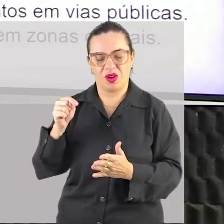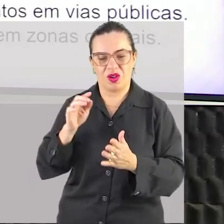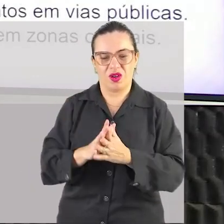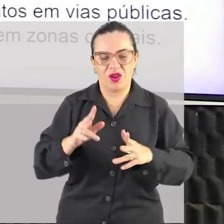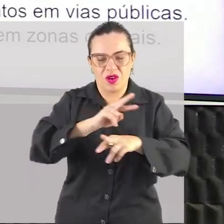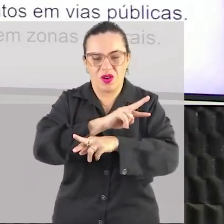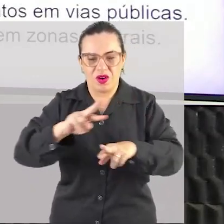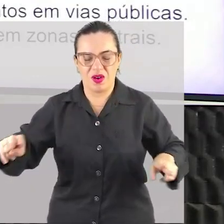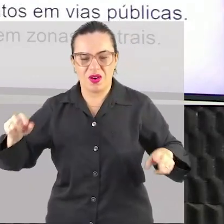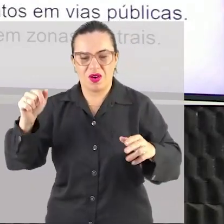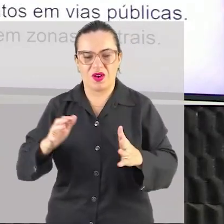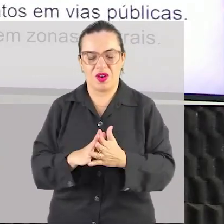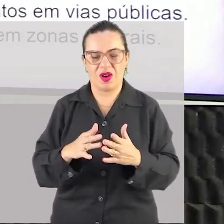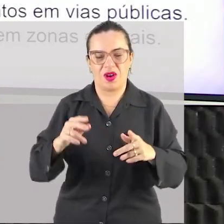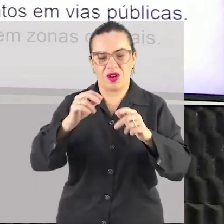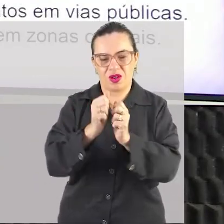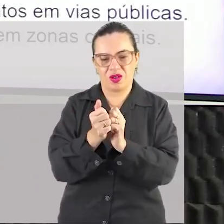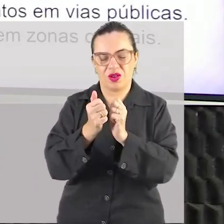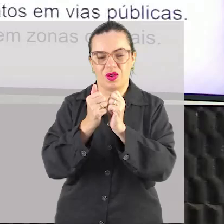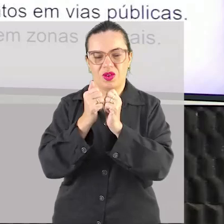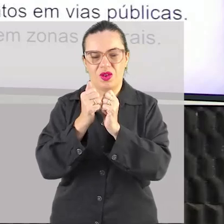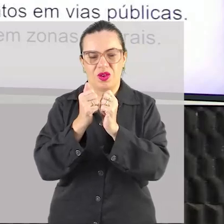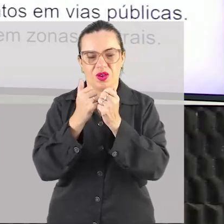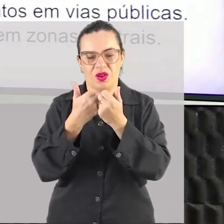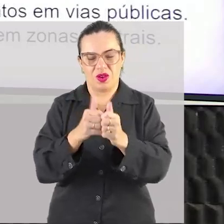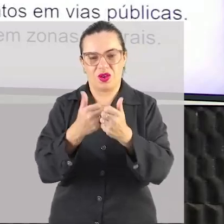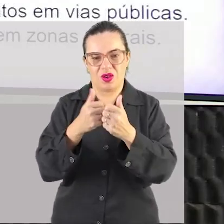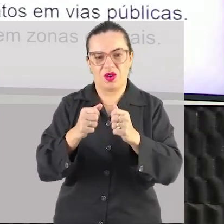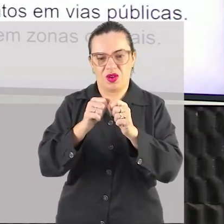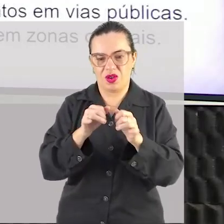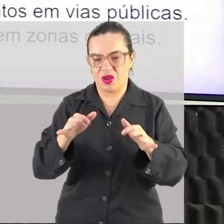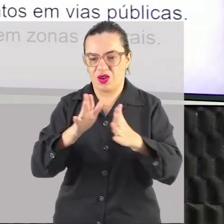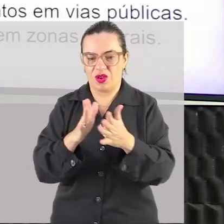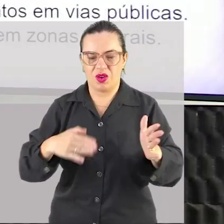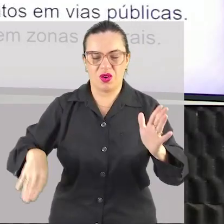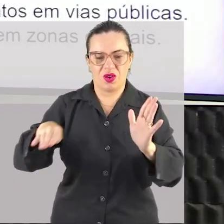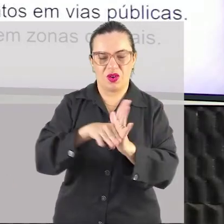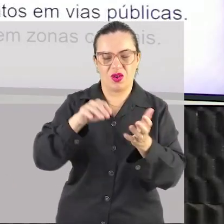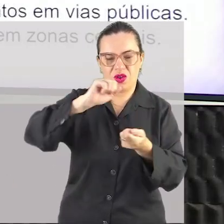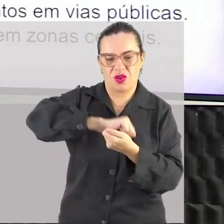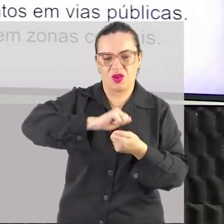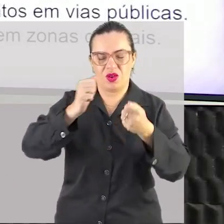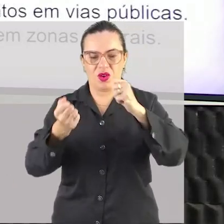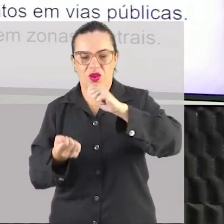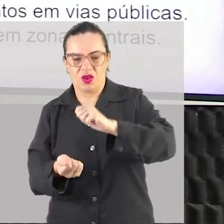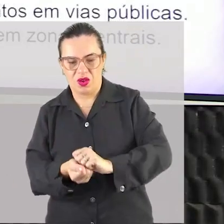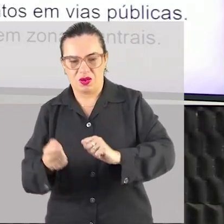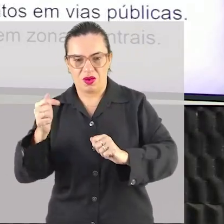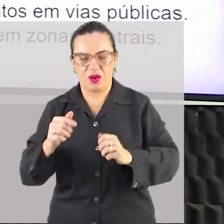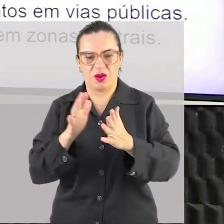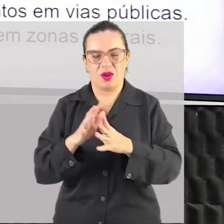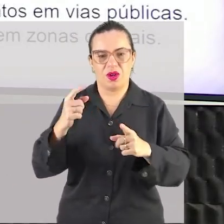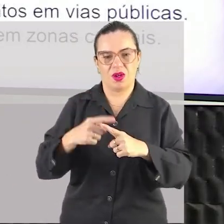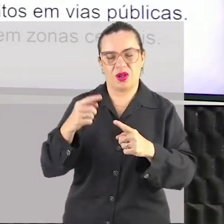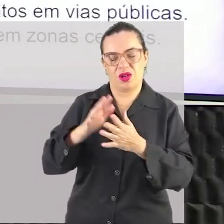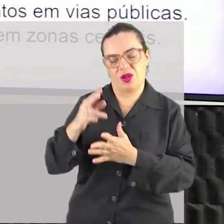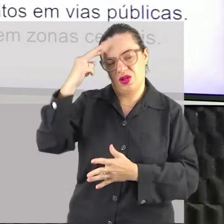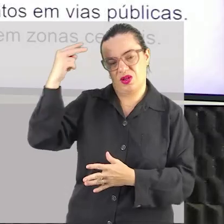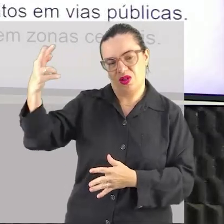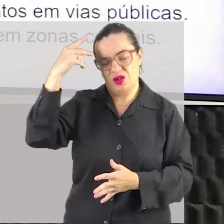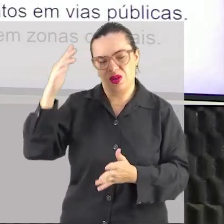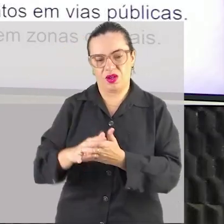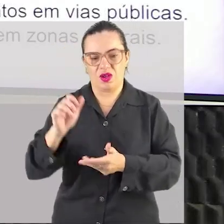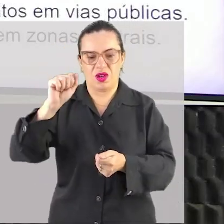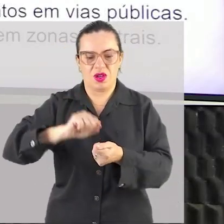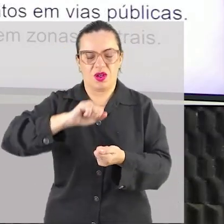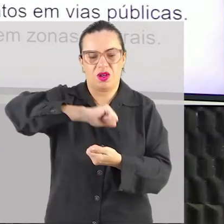ônibus chegando no mesmo espaço um espaço inclusive que foi adaptado porque o nosso centro é um centro histórico então nós tivemos que fazer